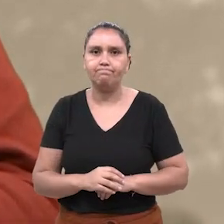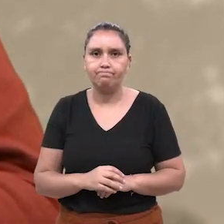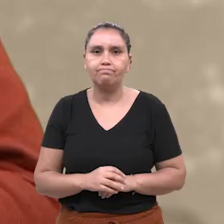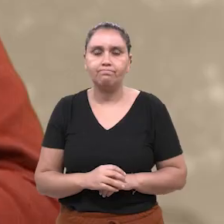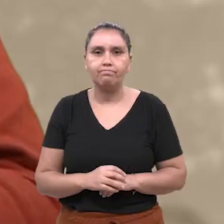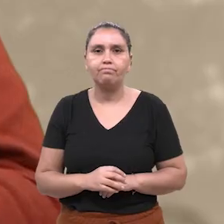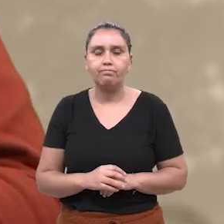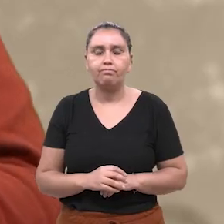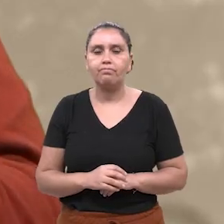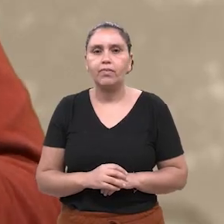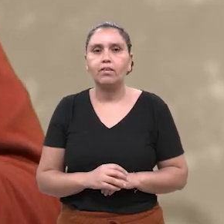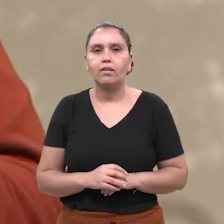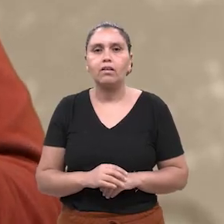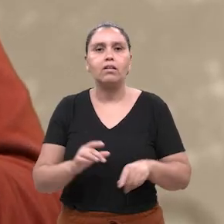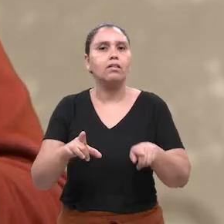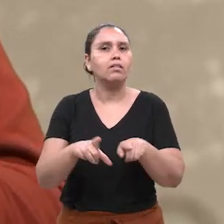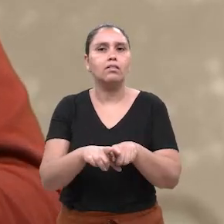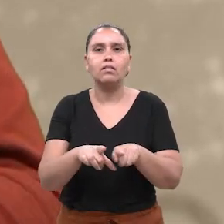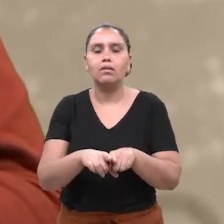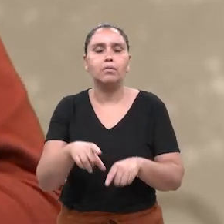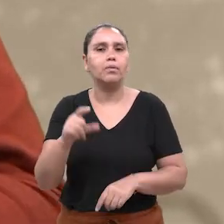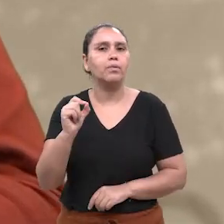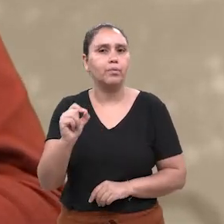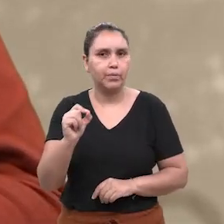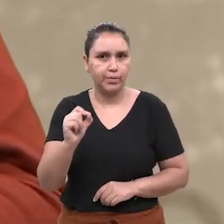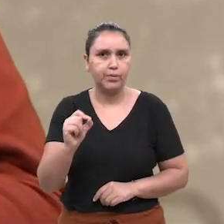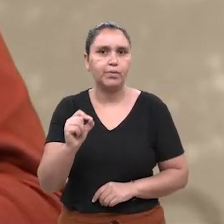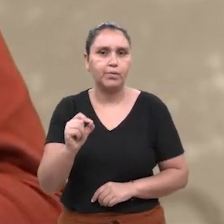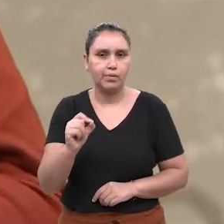precisava. Tínhamos ainda